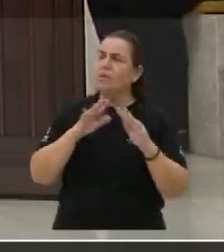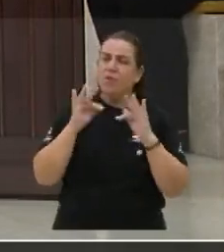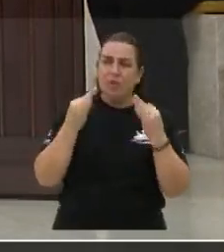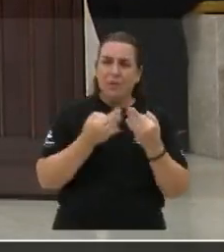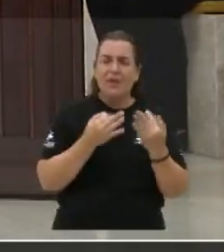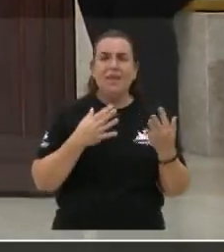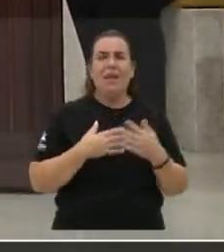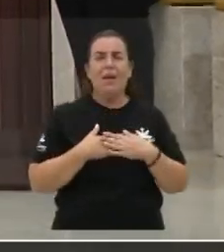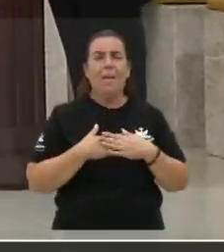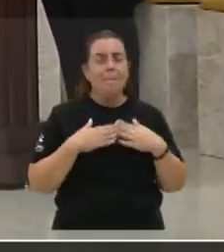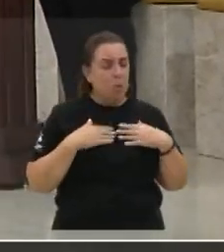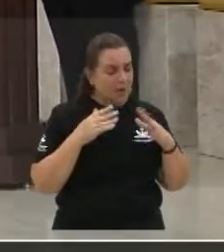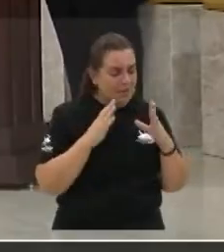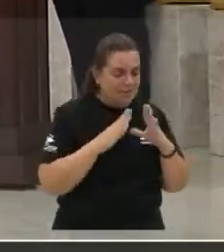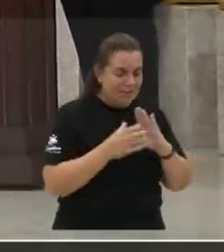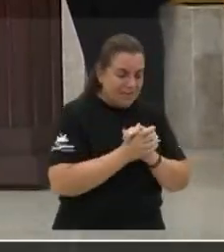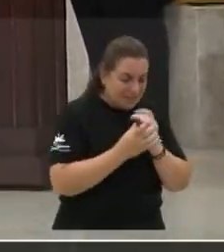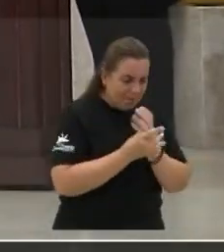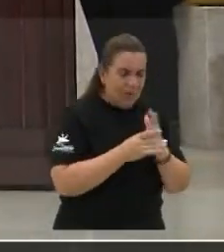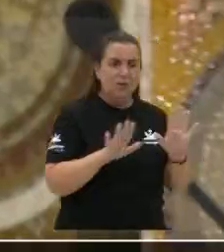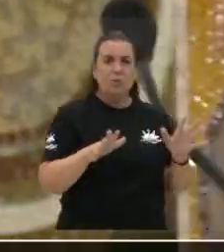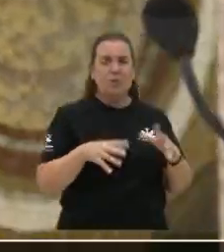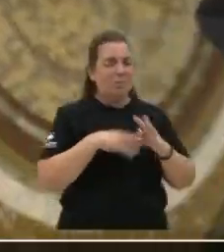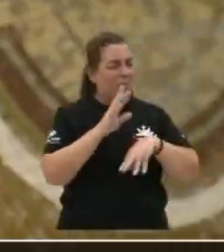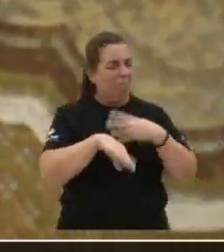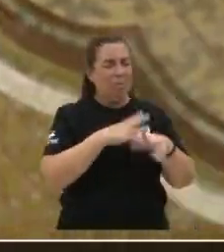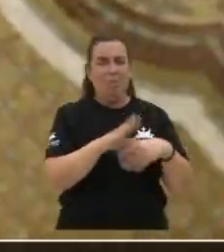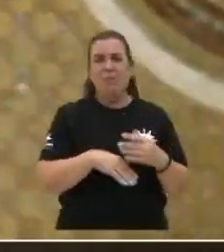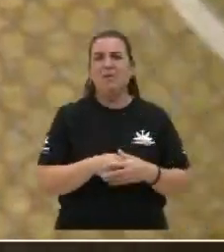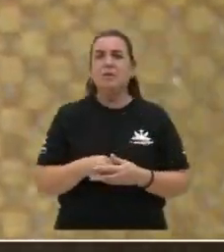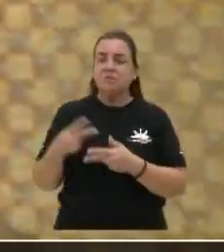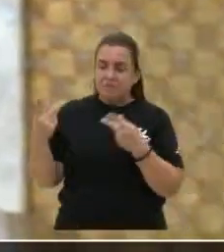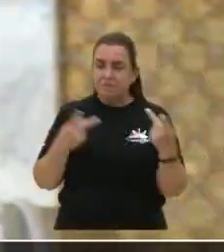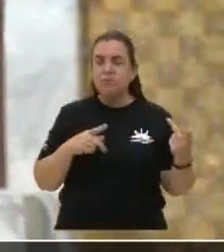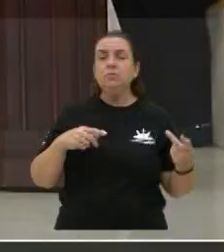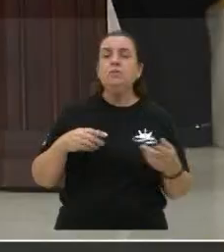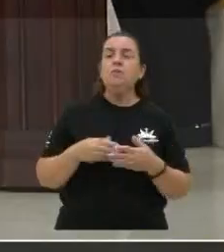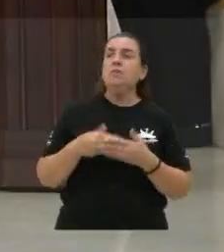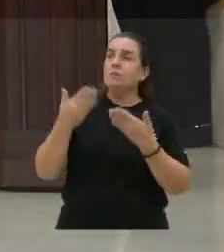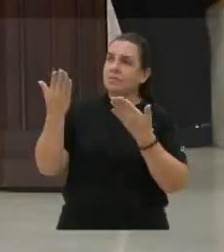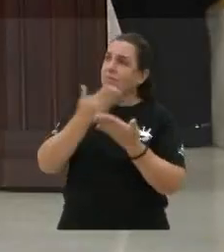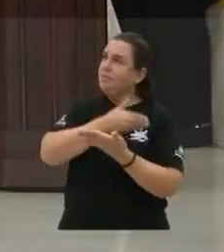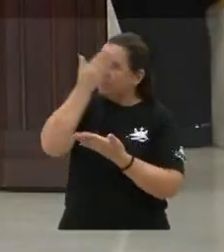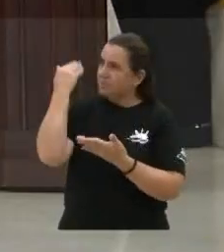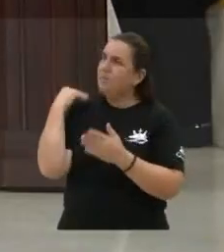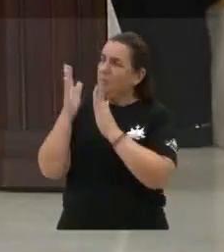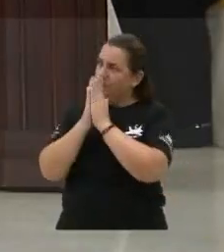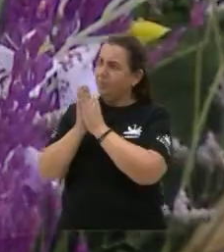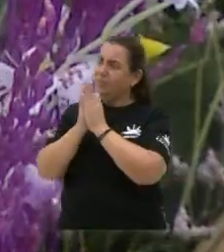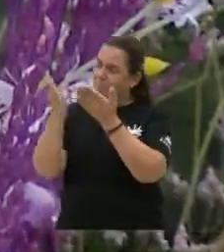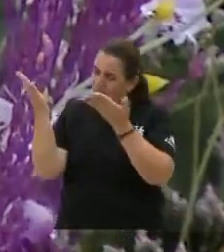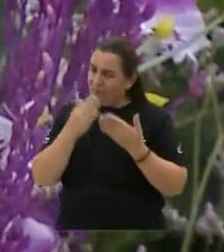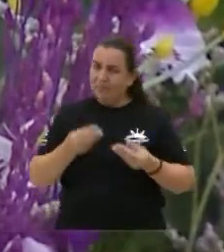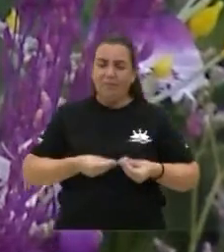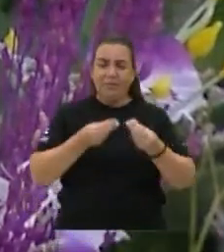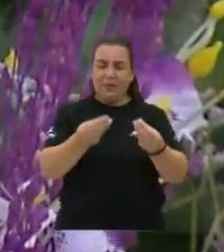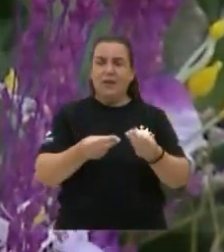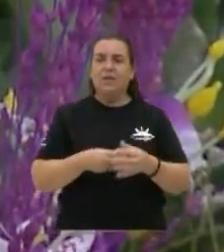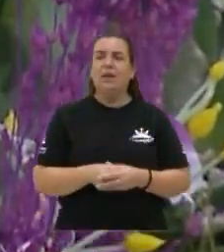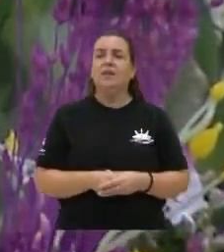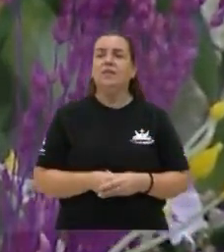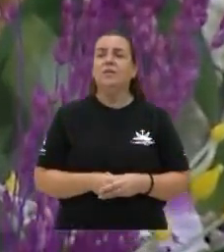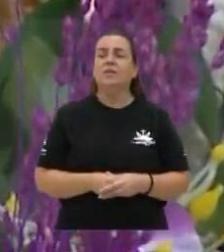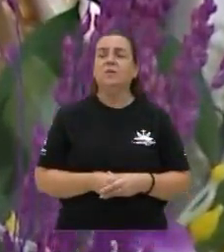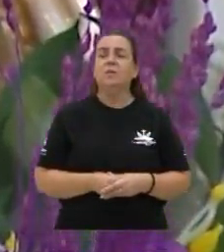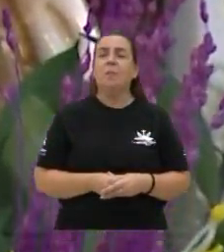terrível, meu casamento que está desajustado. Visite Nossa Senhora, venha trazer o fruto, traga